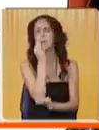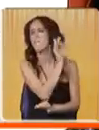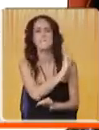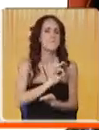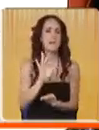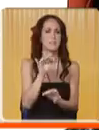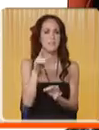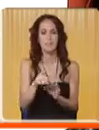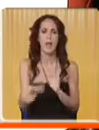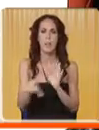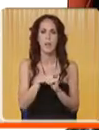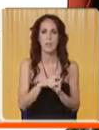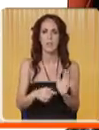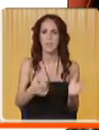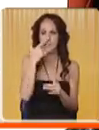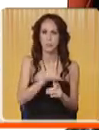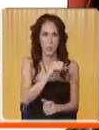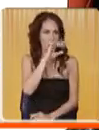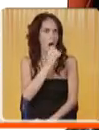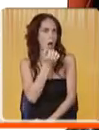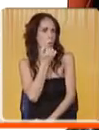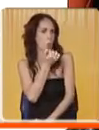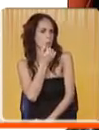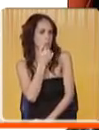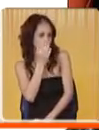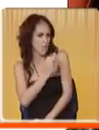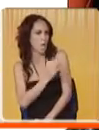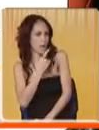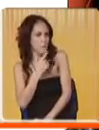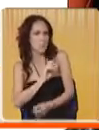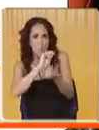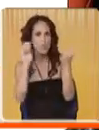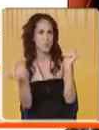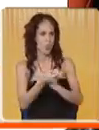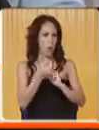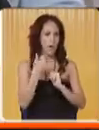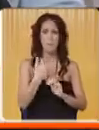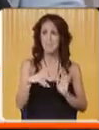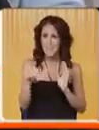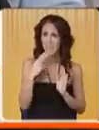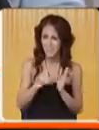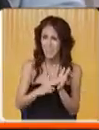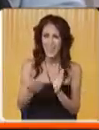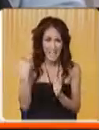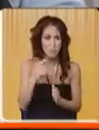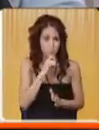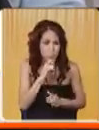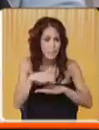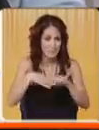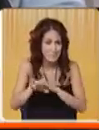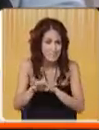espetacular e o povo fica todo contente porque realmente as coisas mudam, não é? Mas a verdade é que isso já se podia fazer,